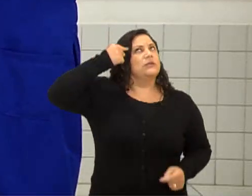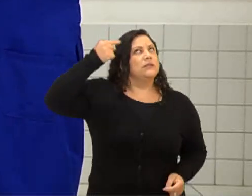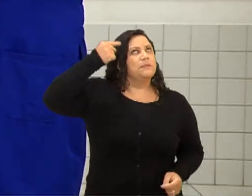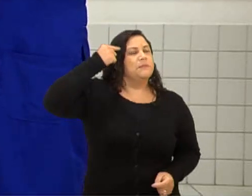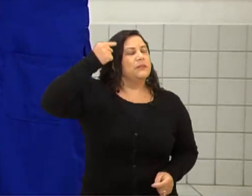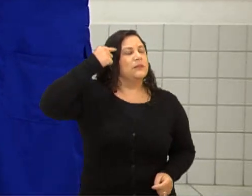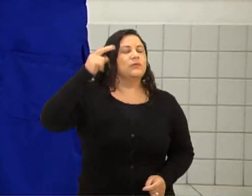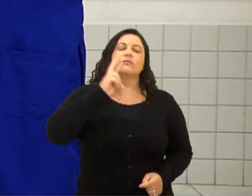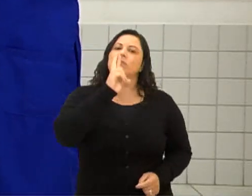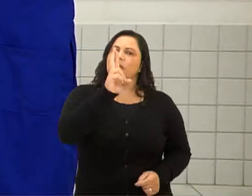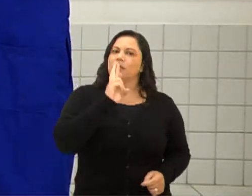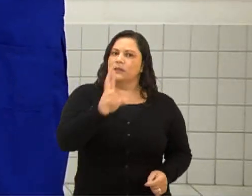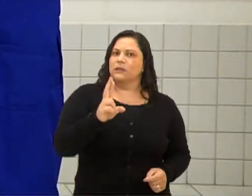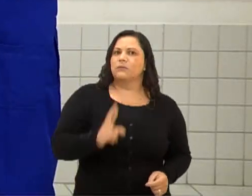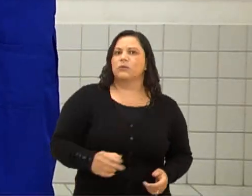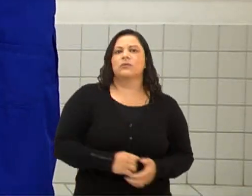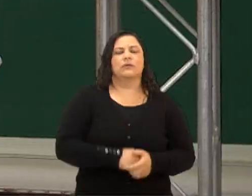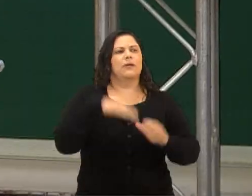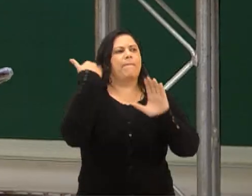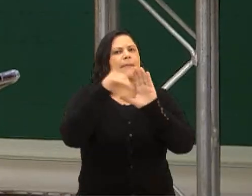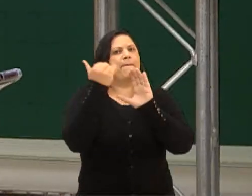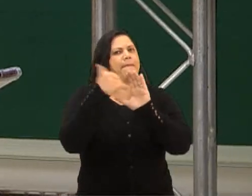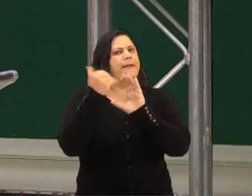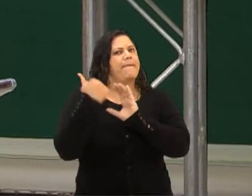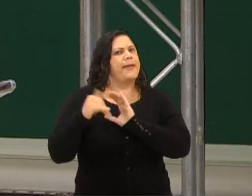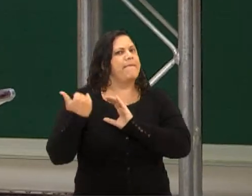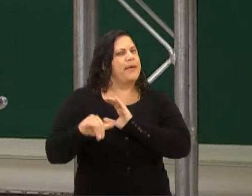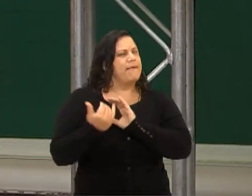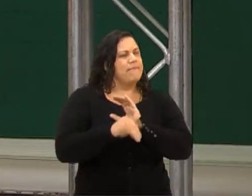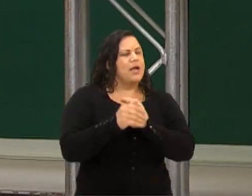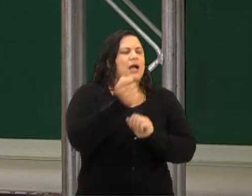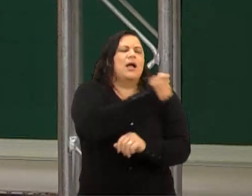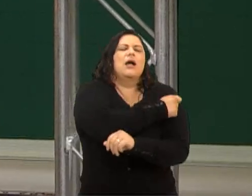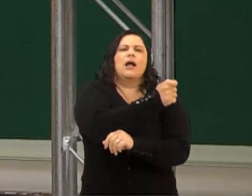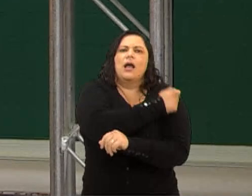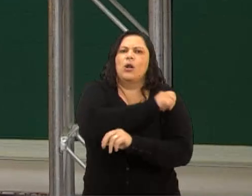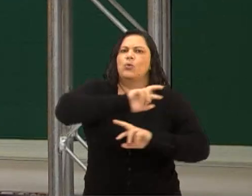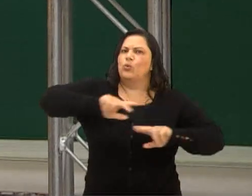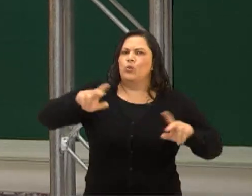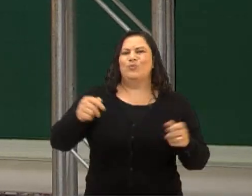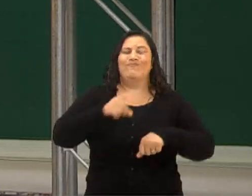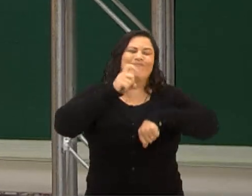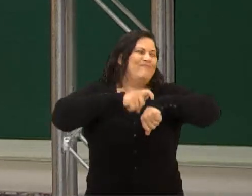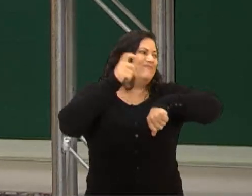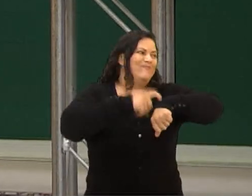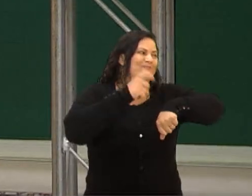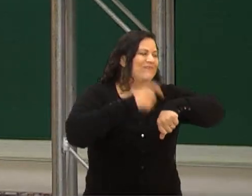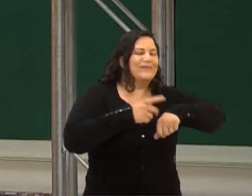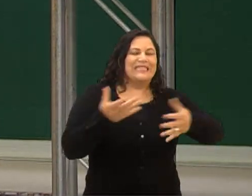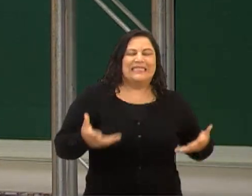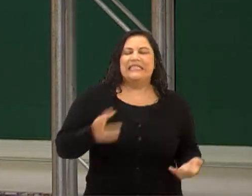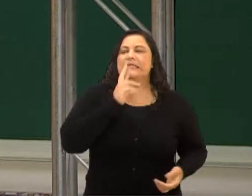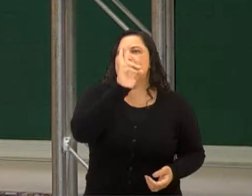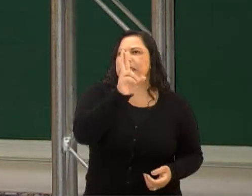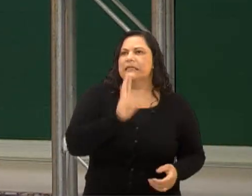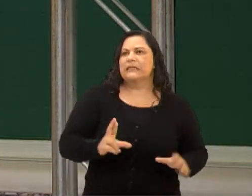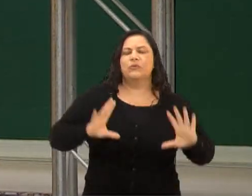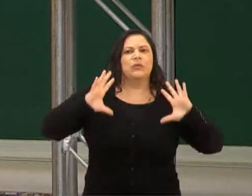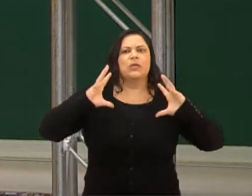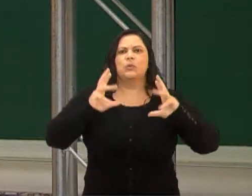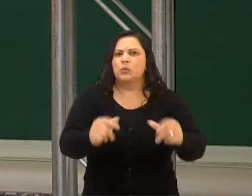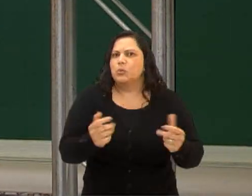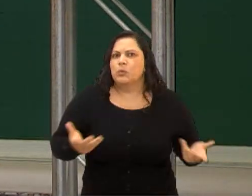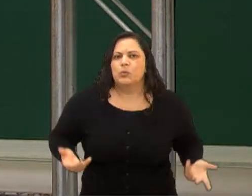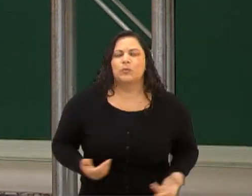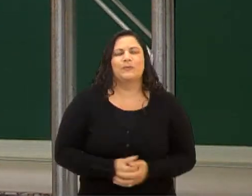resposta, né, eu estou aqui com a mensagem de vários alunos, galera. É uma pena que a gente, às vezes, não vai dar tempo de, né, responder a todas as questões de vocês.